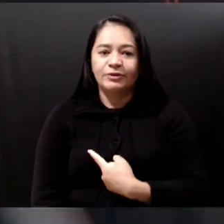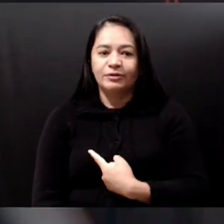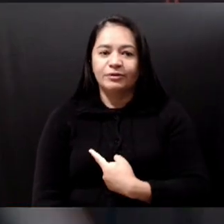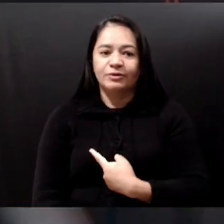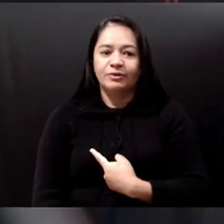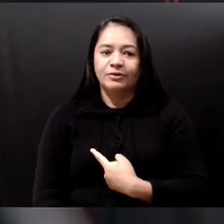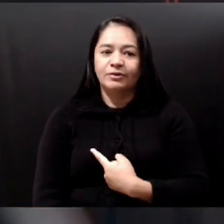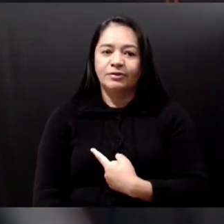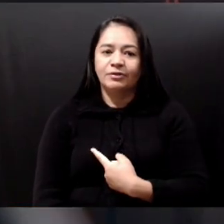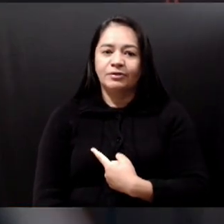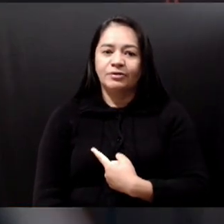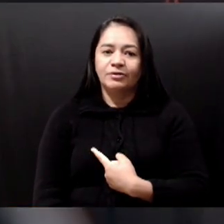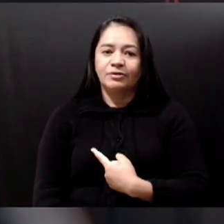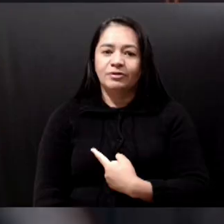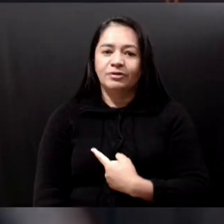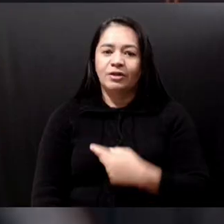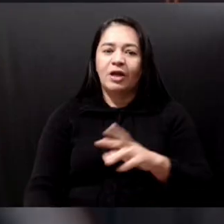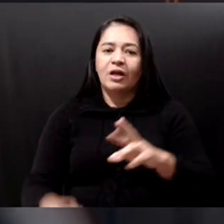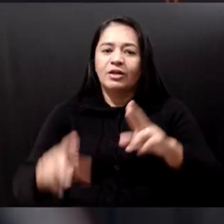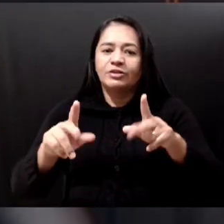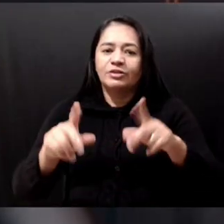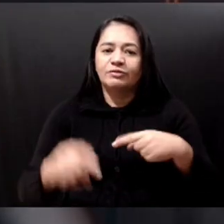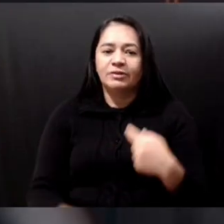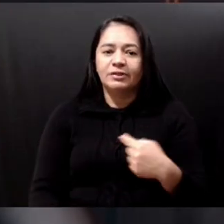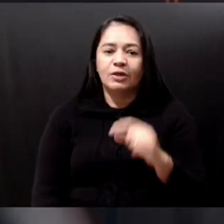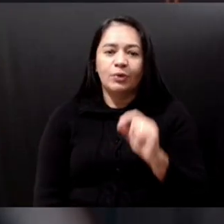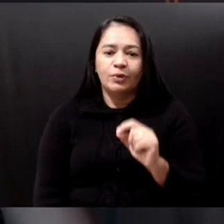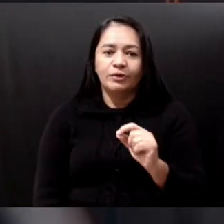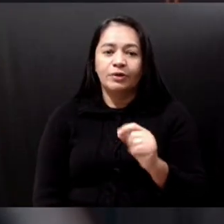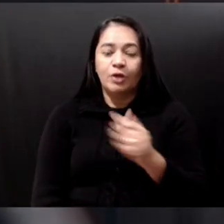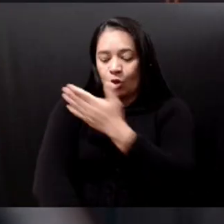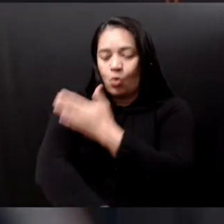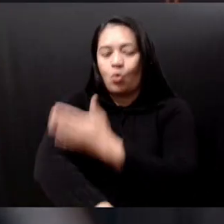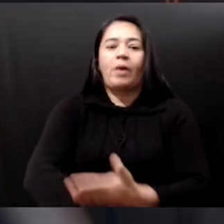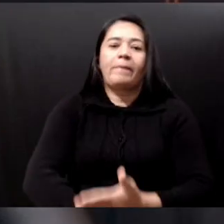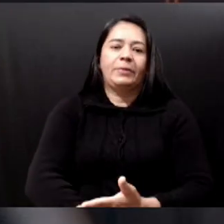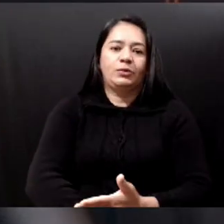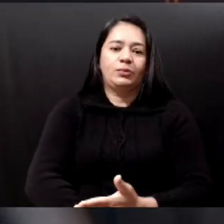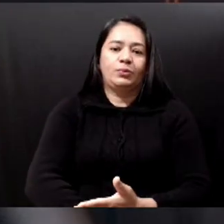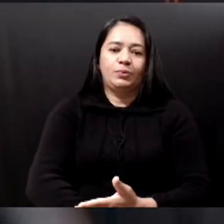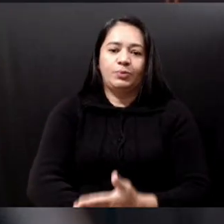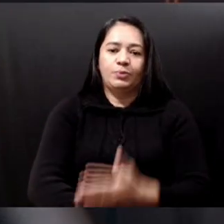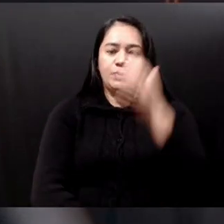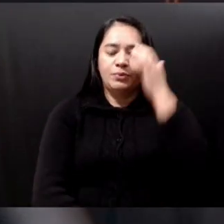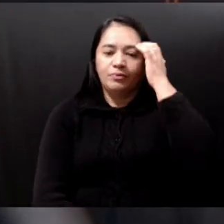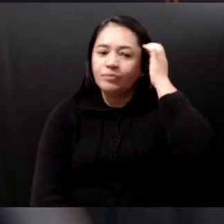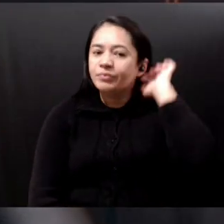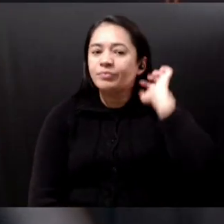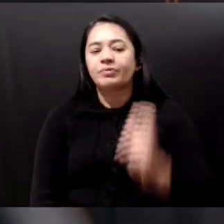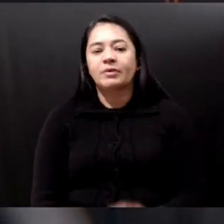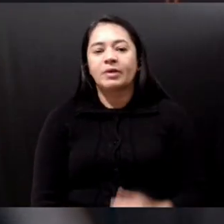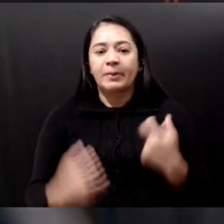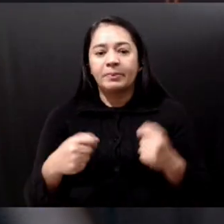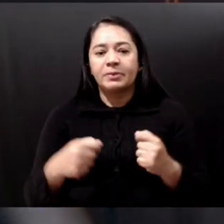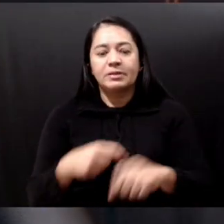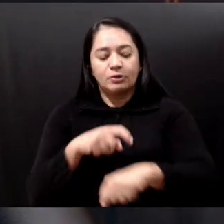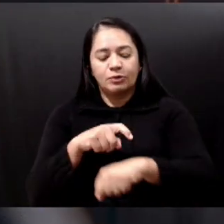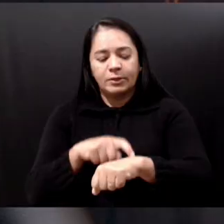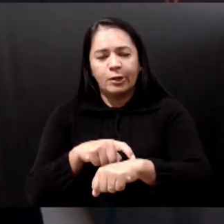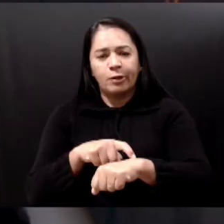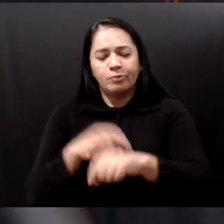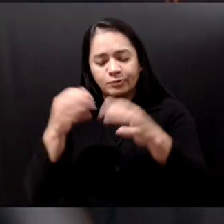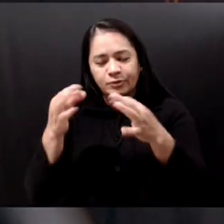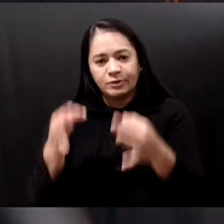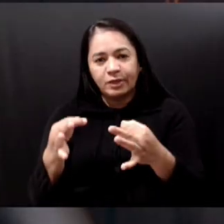grande diferencial para mim está no hábito, em ter um determinado tempo e hora